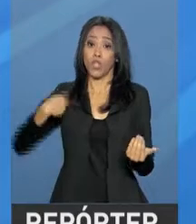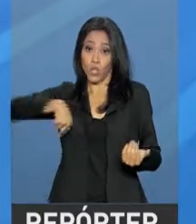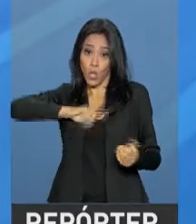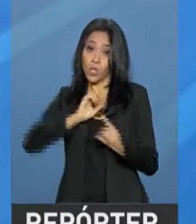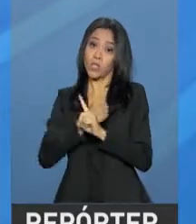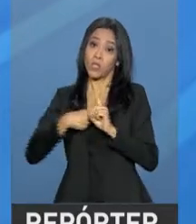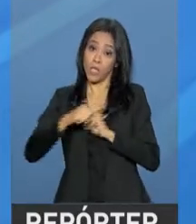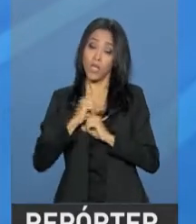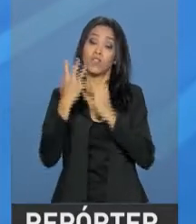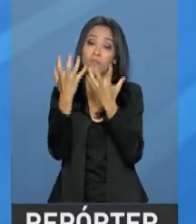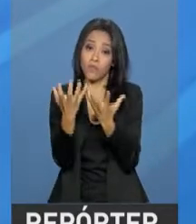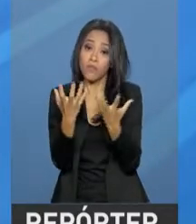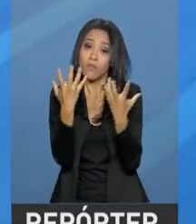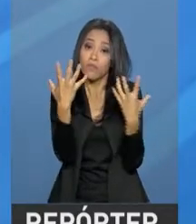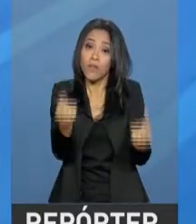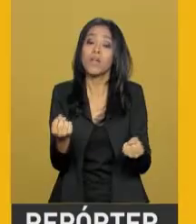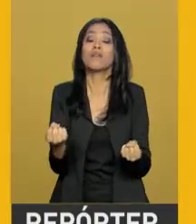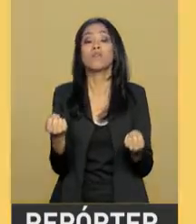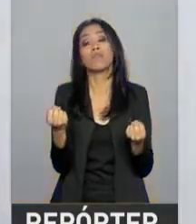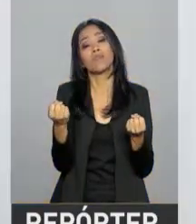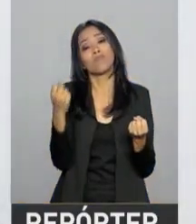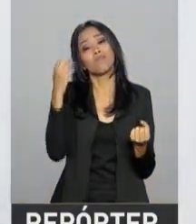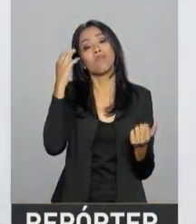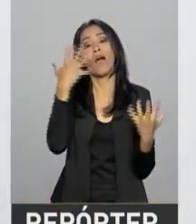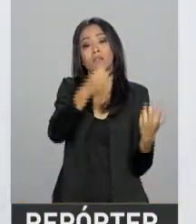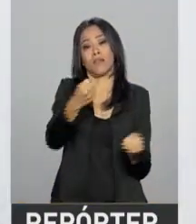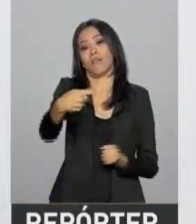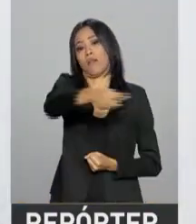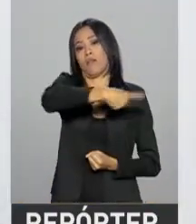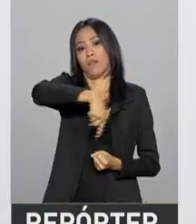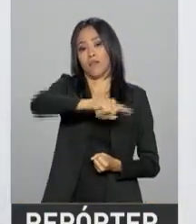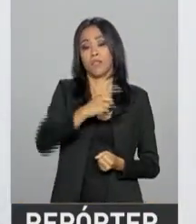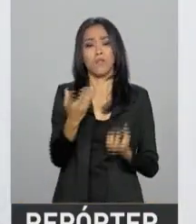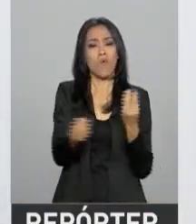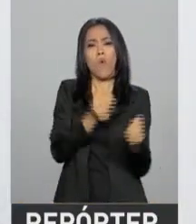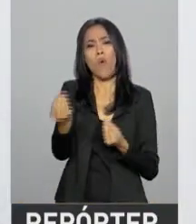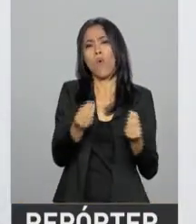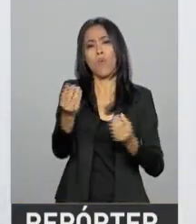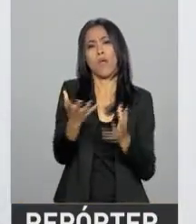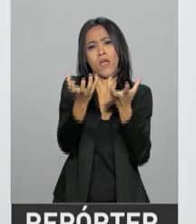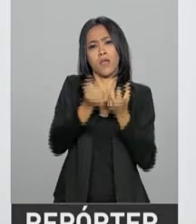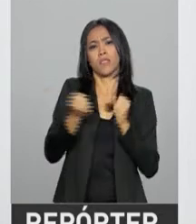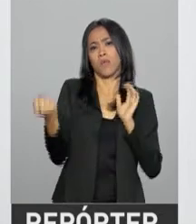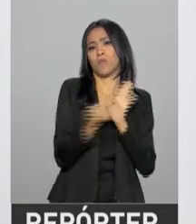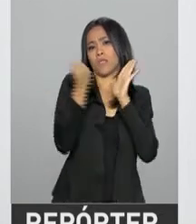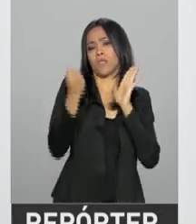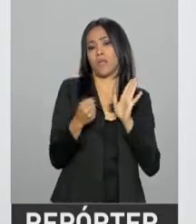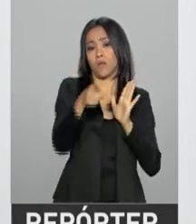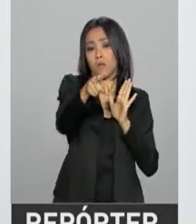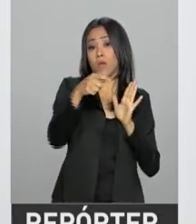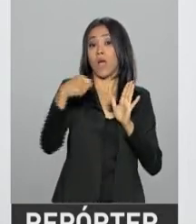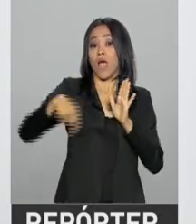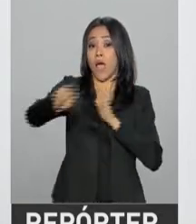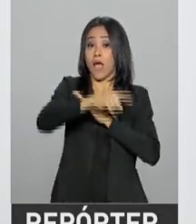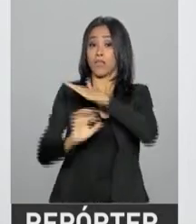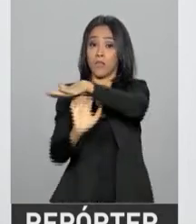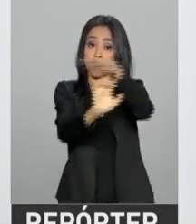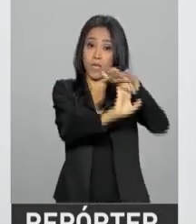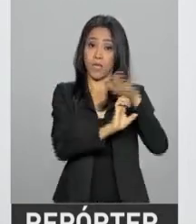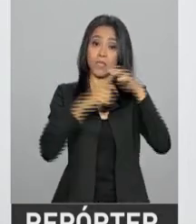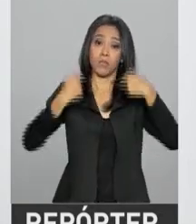acolhê los de volta para receber o selo resgata os empresários precisam ter no quadro de trabalhadores